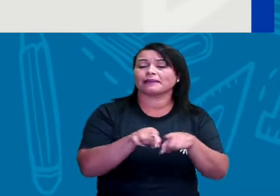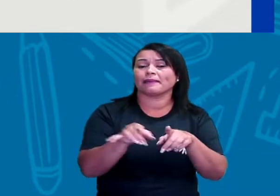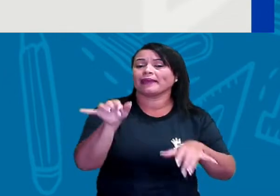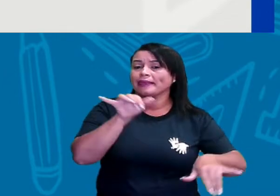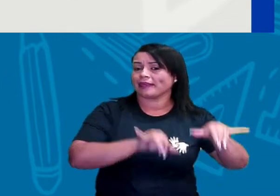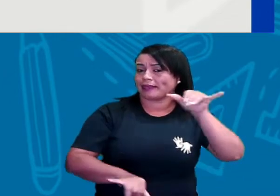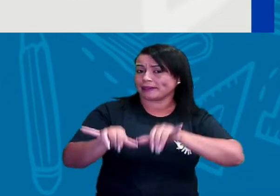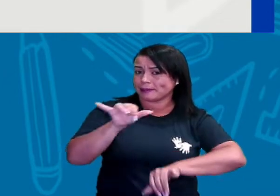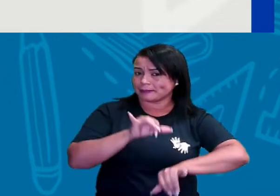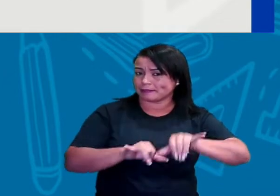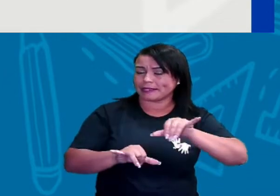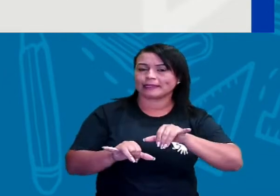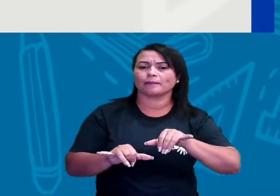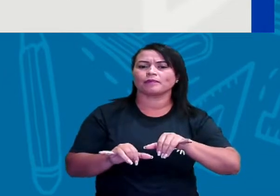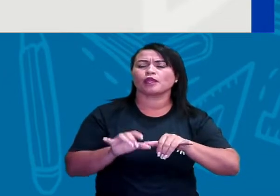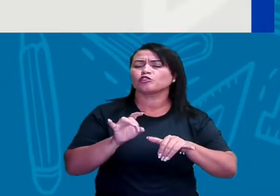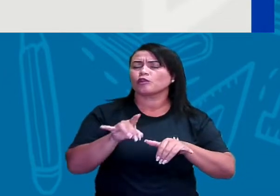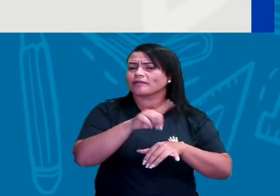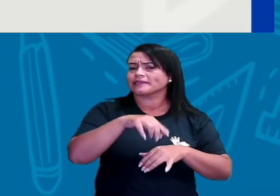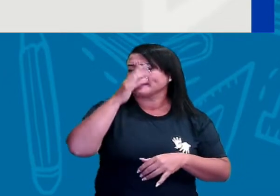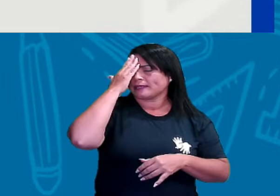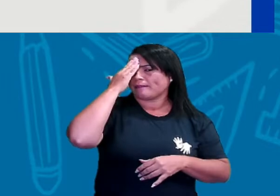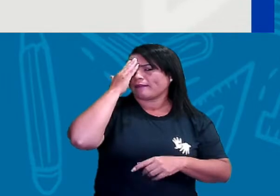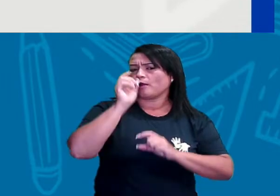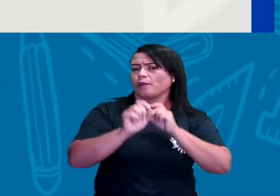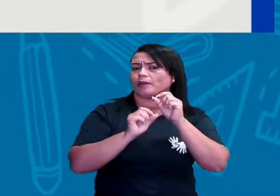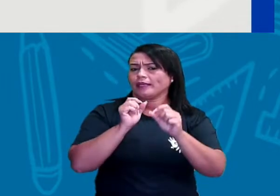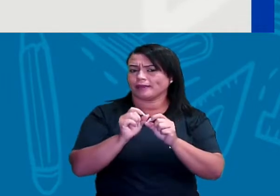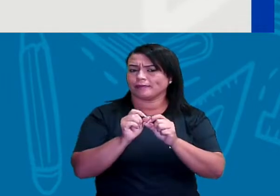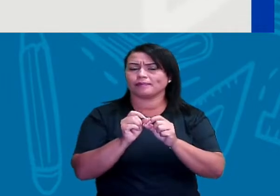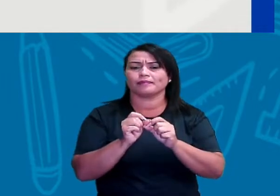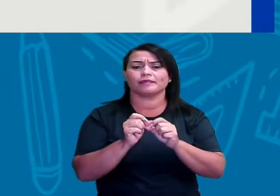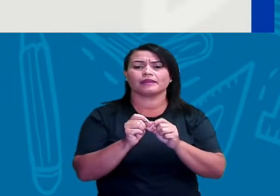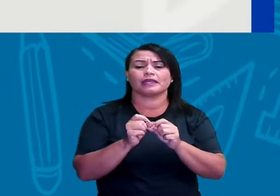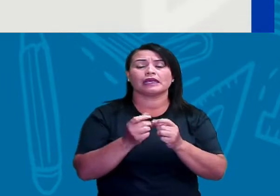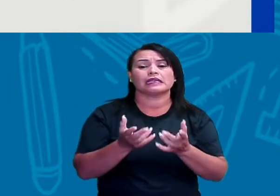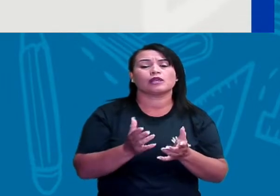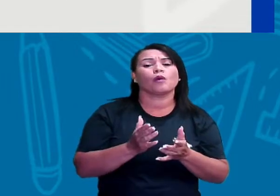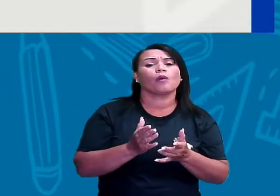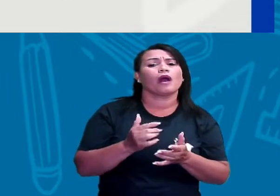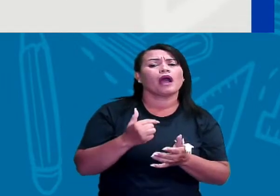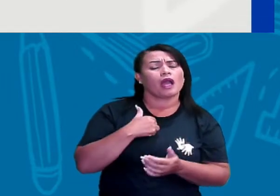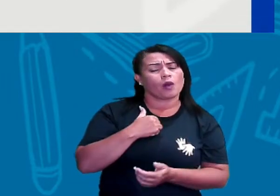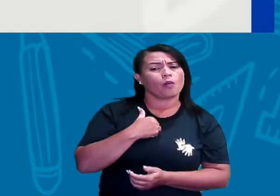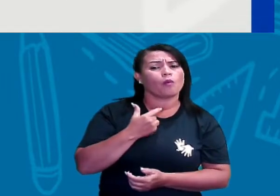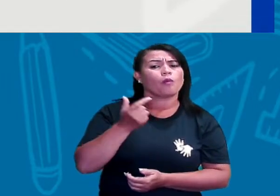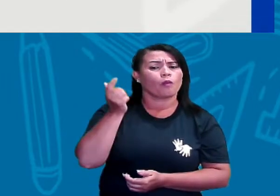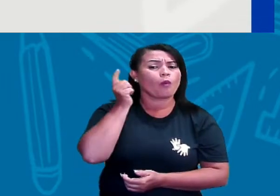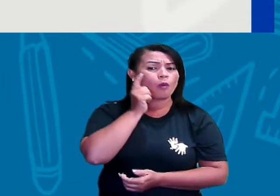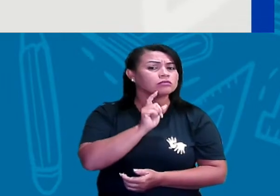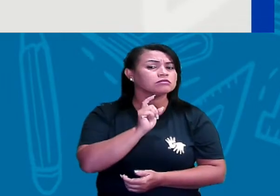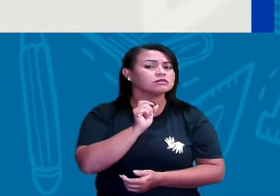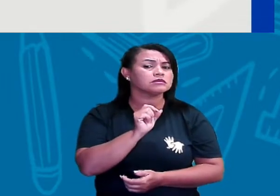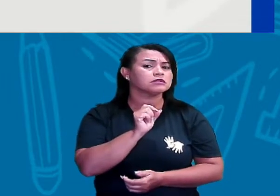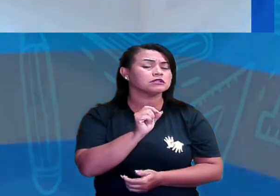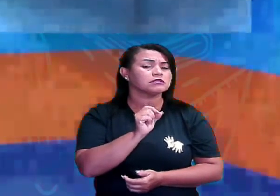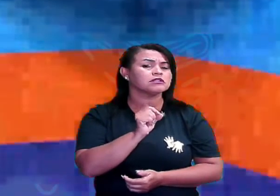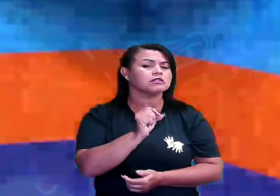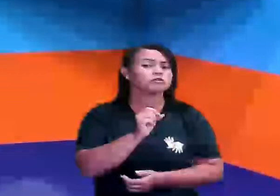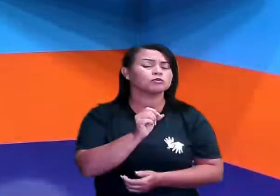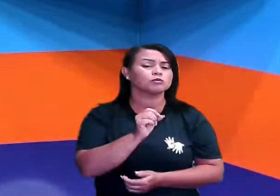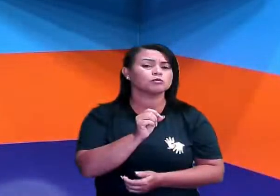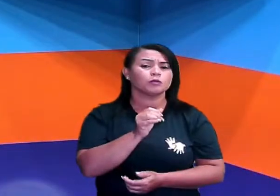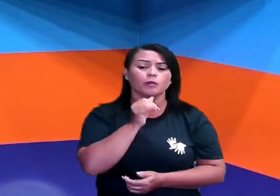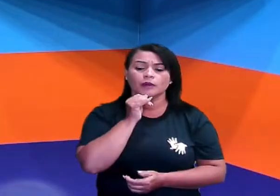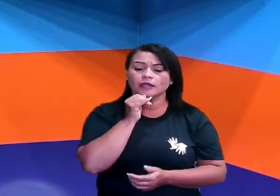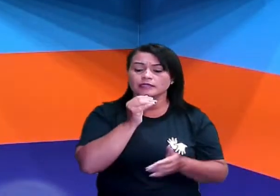química, tá? Ó, só para dizer a vocês o seguinte, a notação científica é o seguinte, eu consigo, né, a distância, vamos